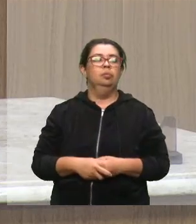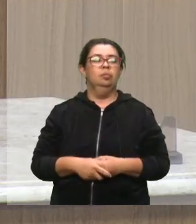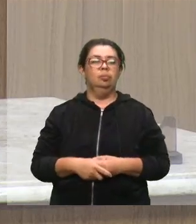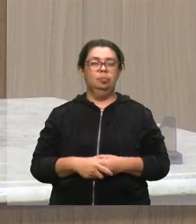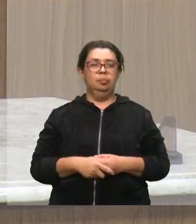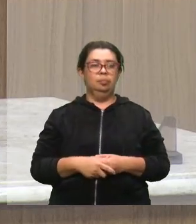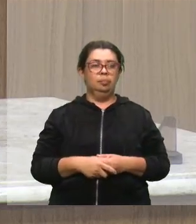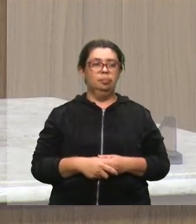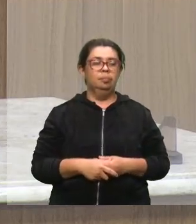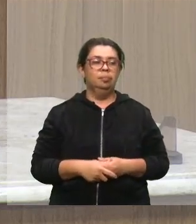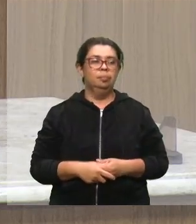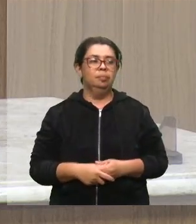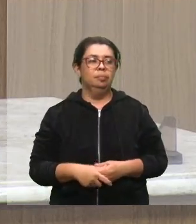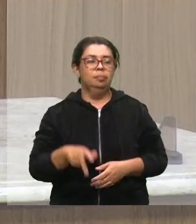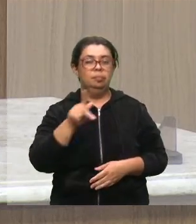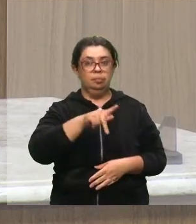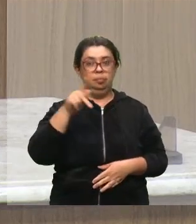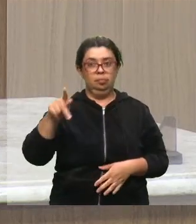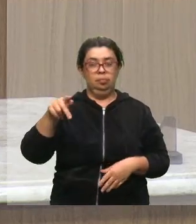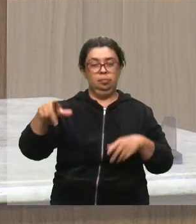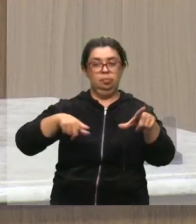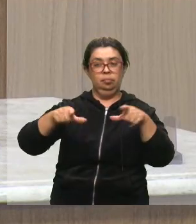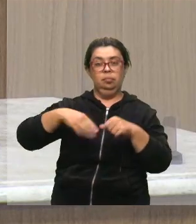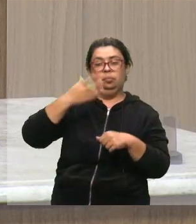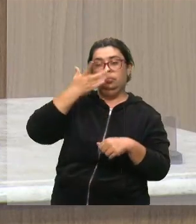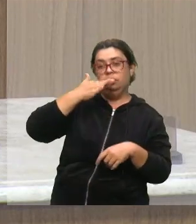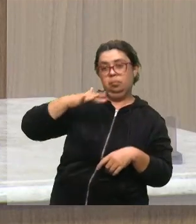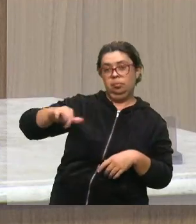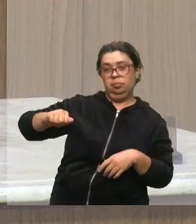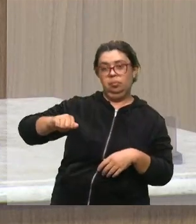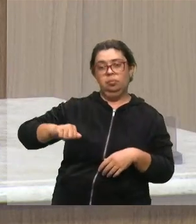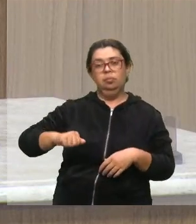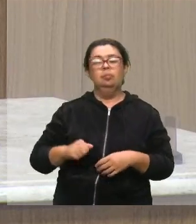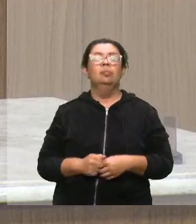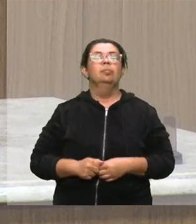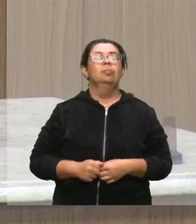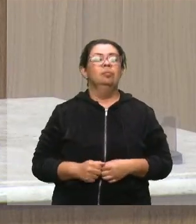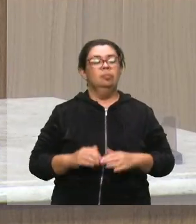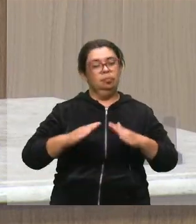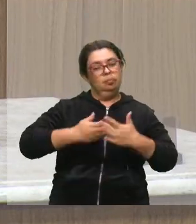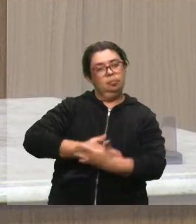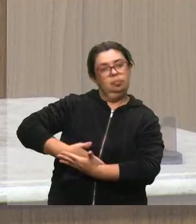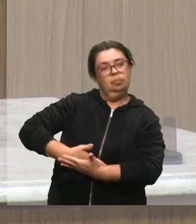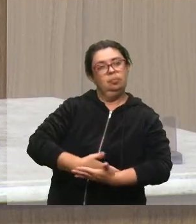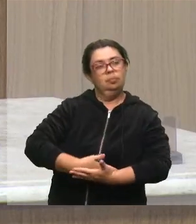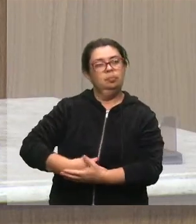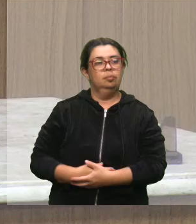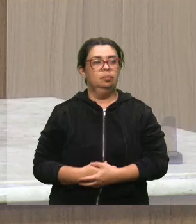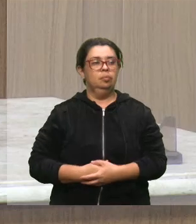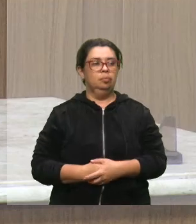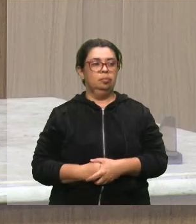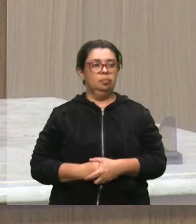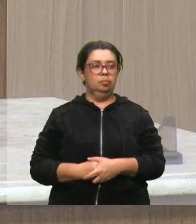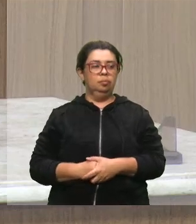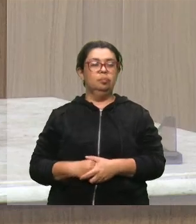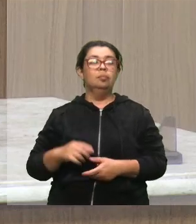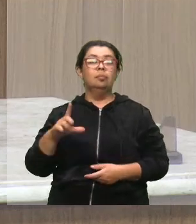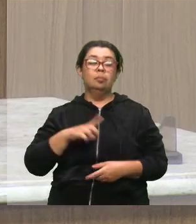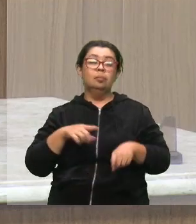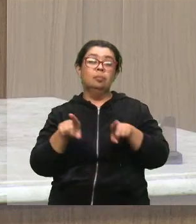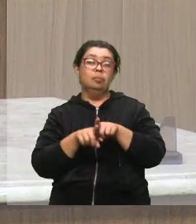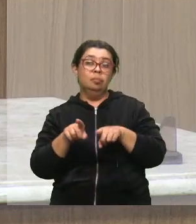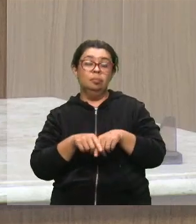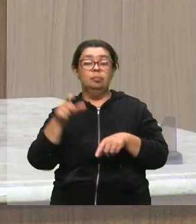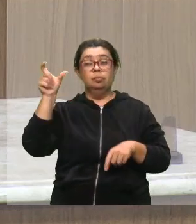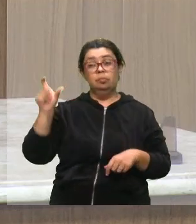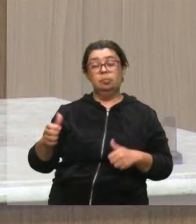artes, os professores que trabalham com as nossas crianças bem pequenas nas creches, nós temos a questão do quadro de apoio da